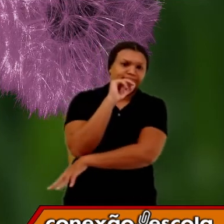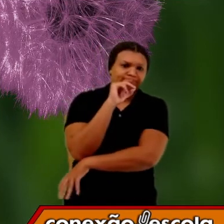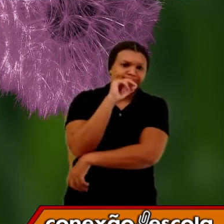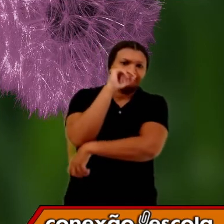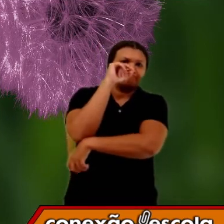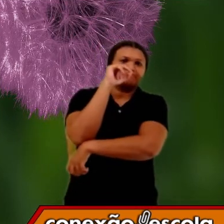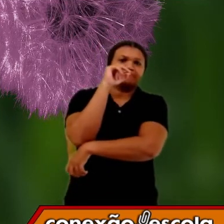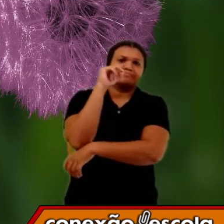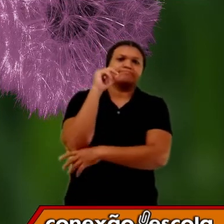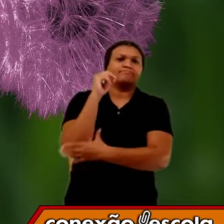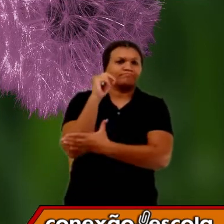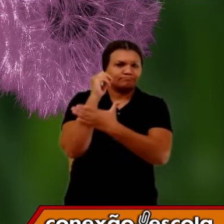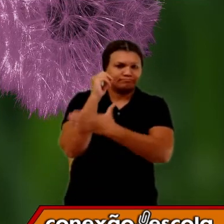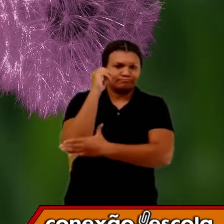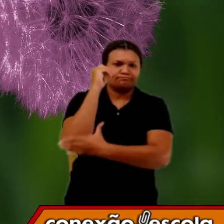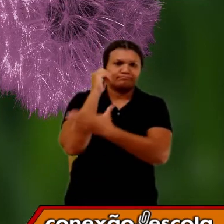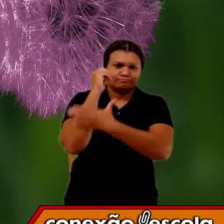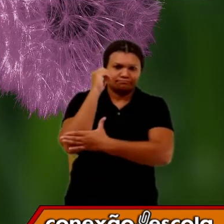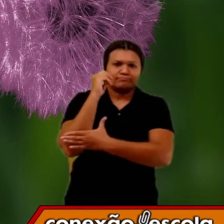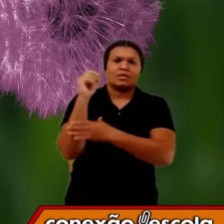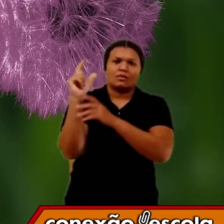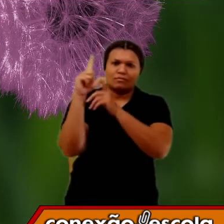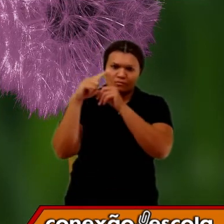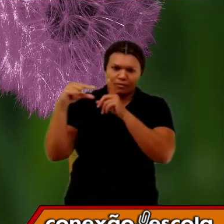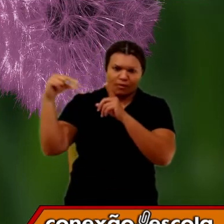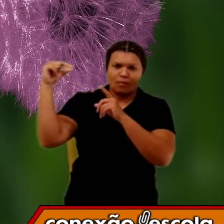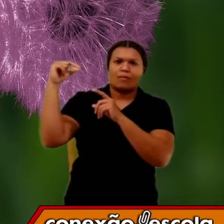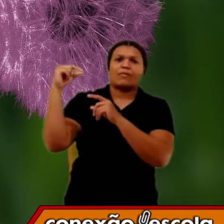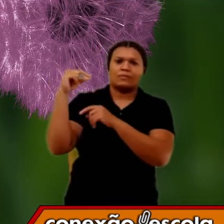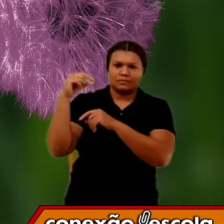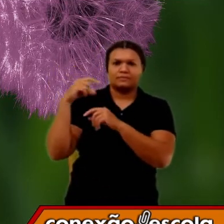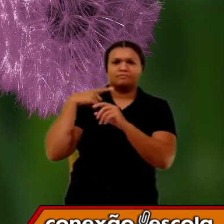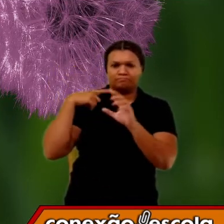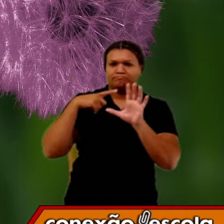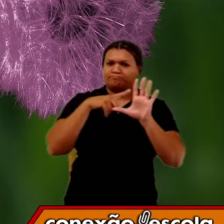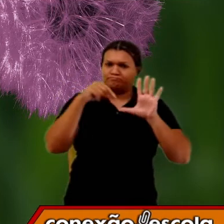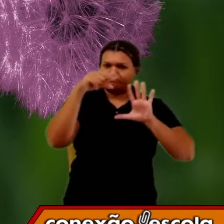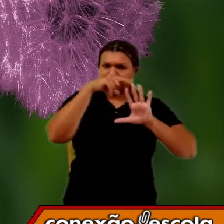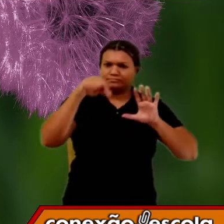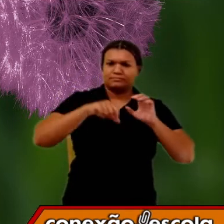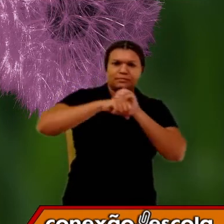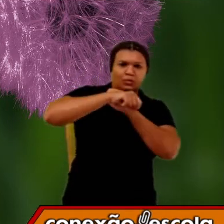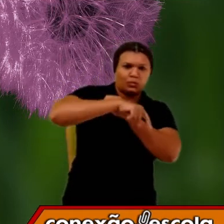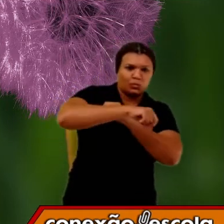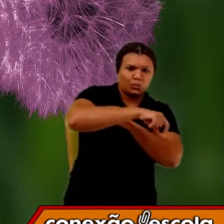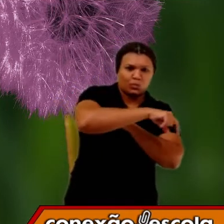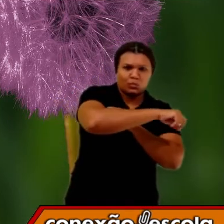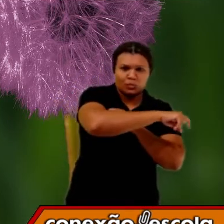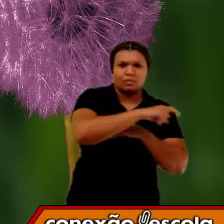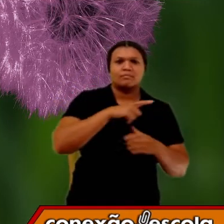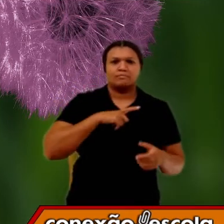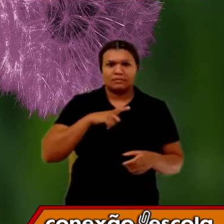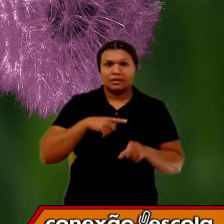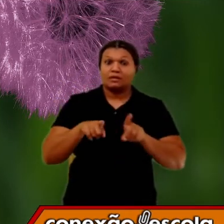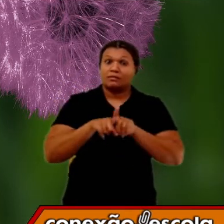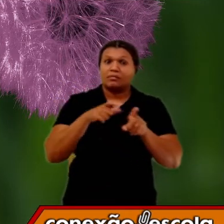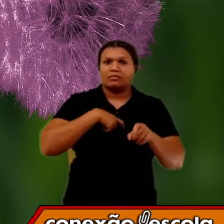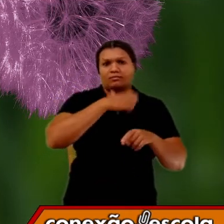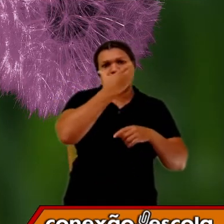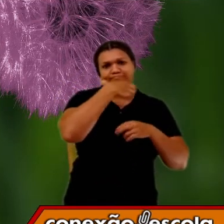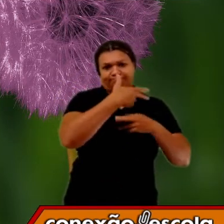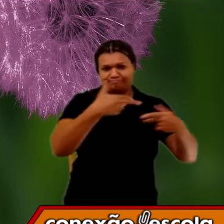caule, folha e sementes. Ao redor dessa semente existe o fruto e elas também apresentam